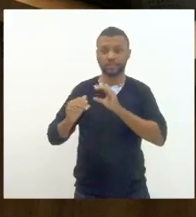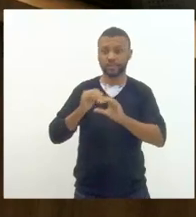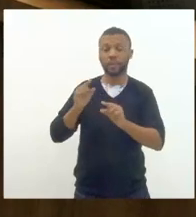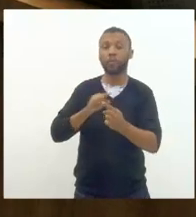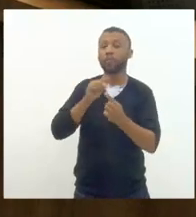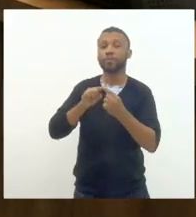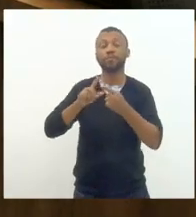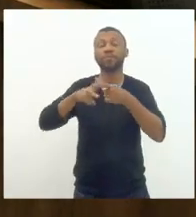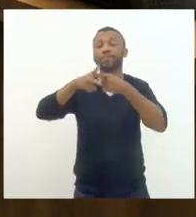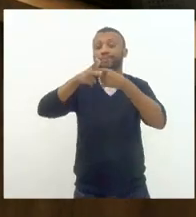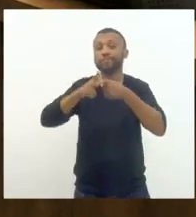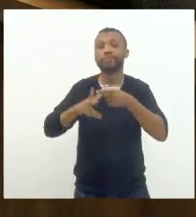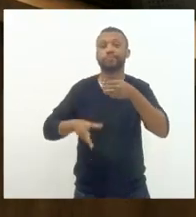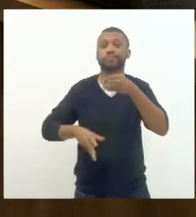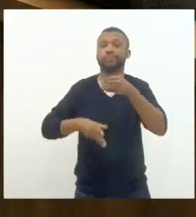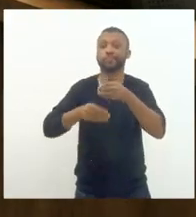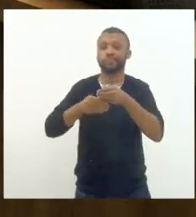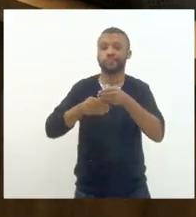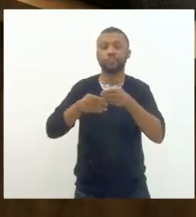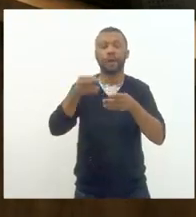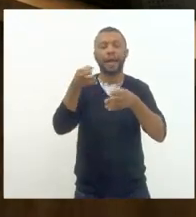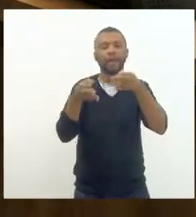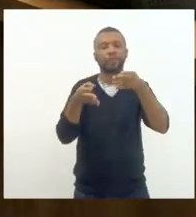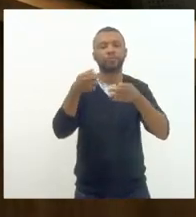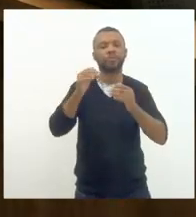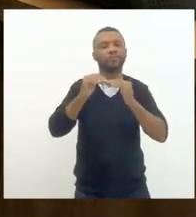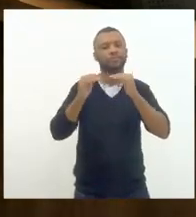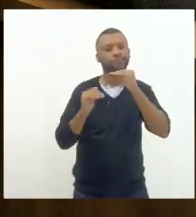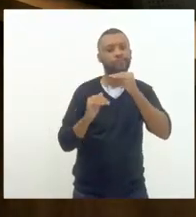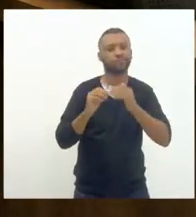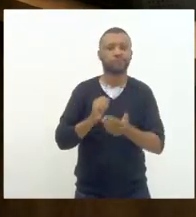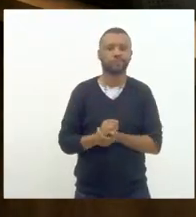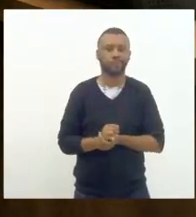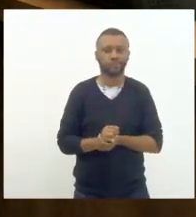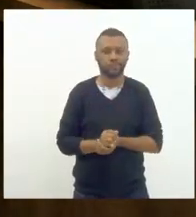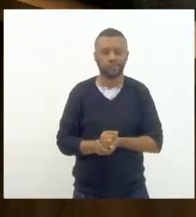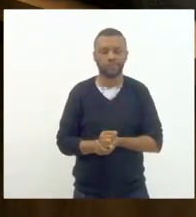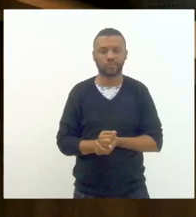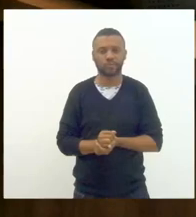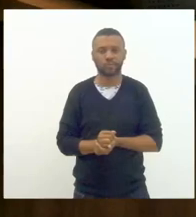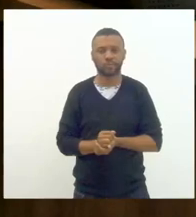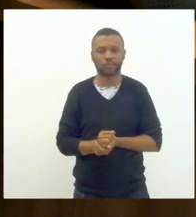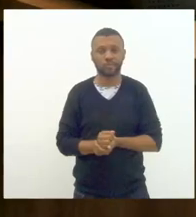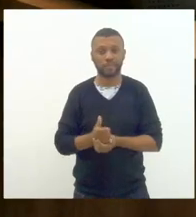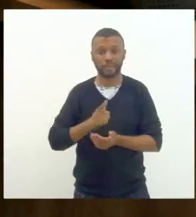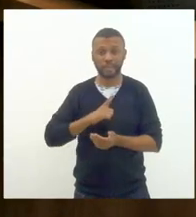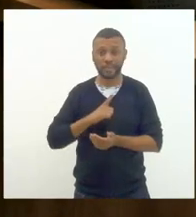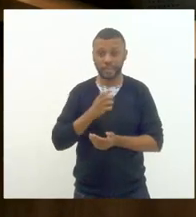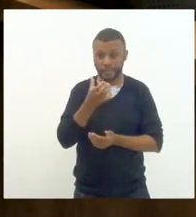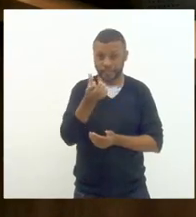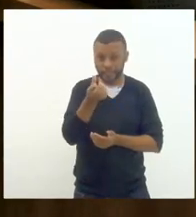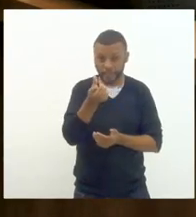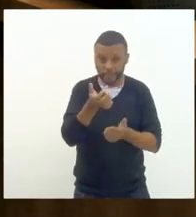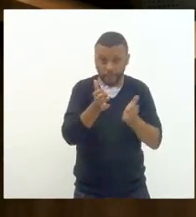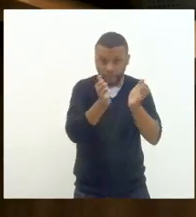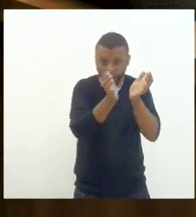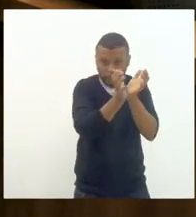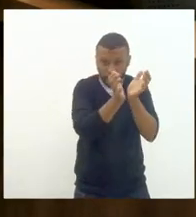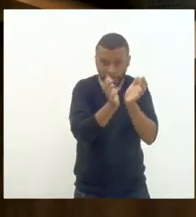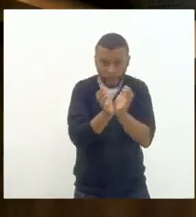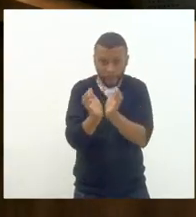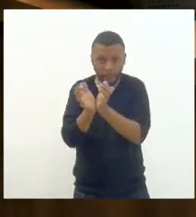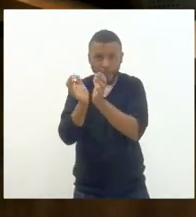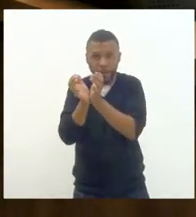reparar uma injustiça com 6 faixas, categorias basilares